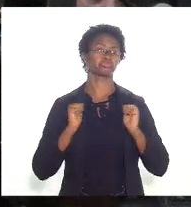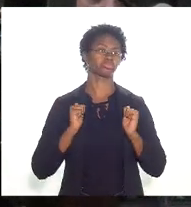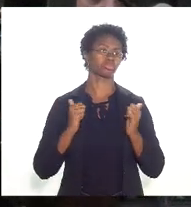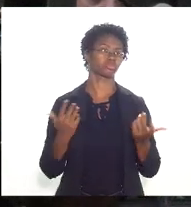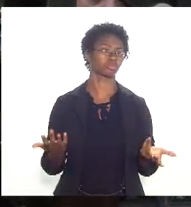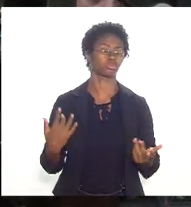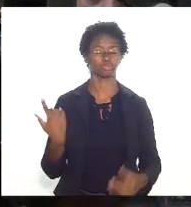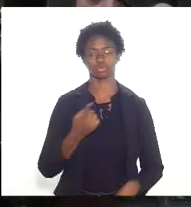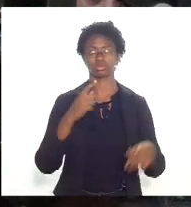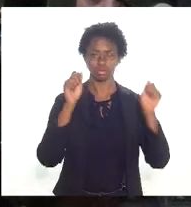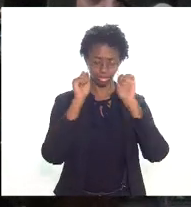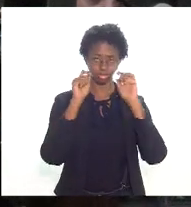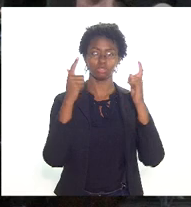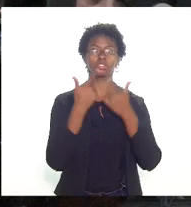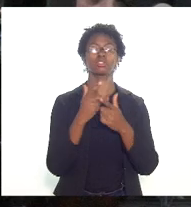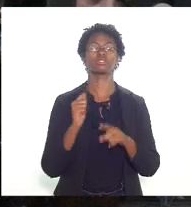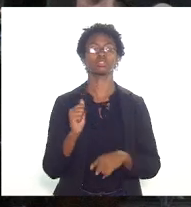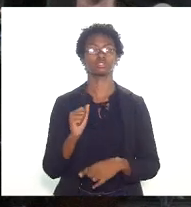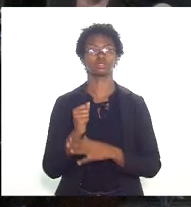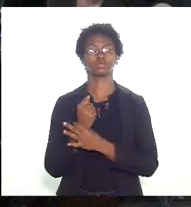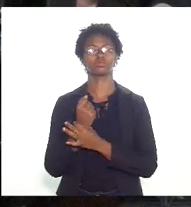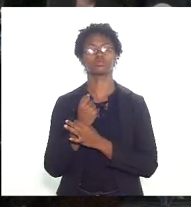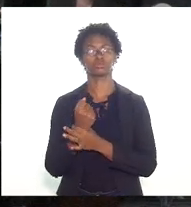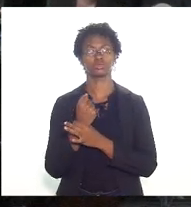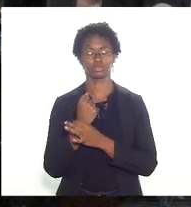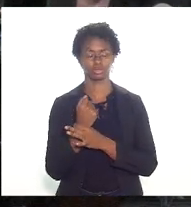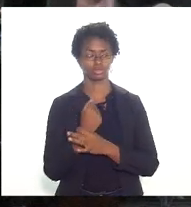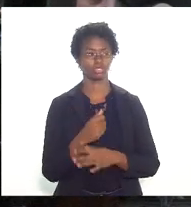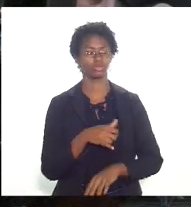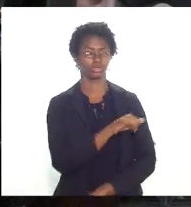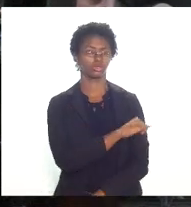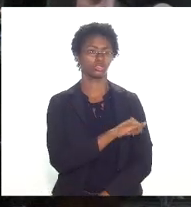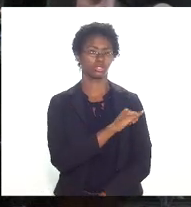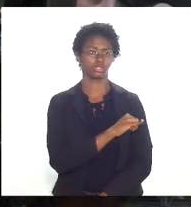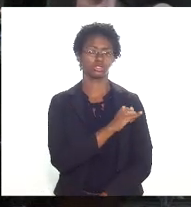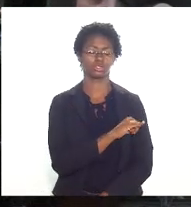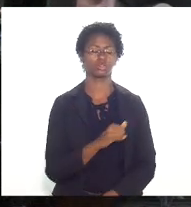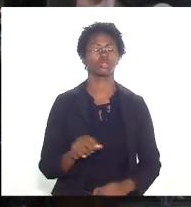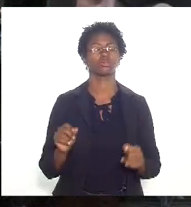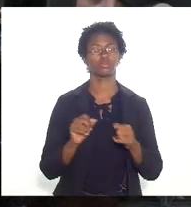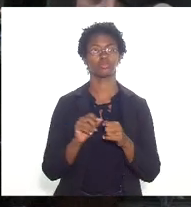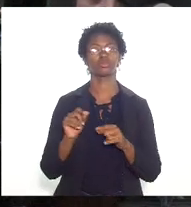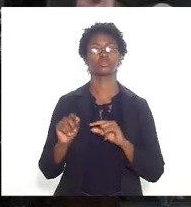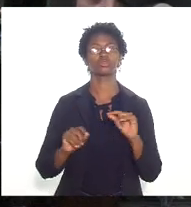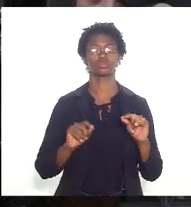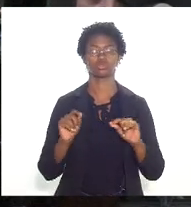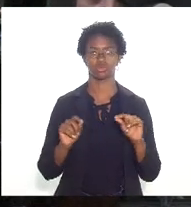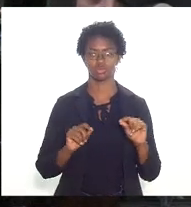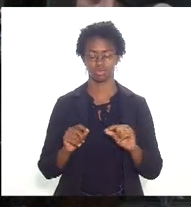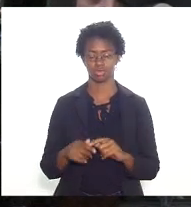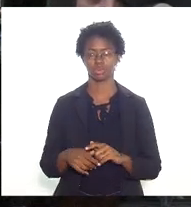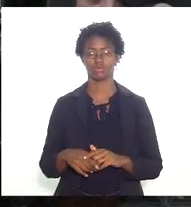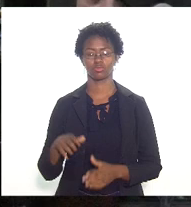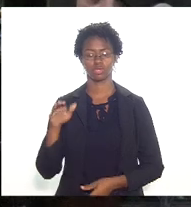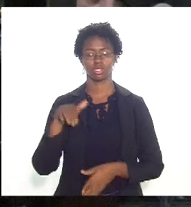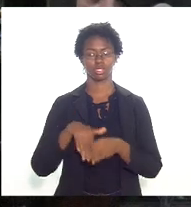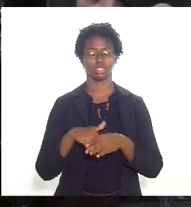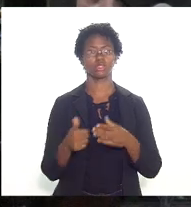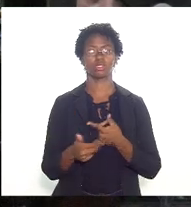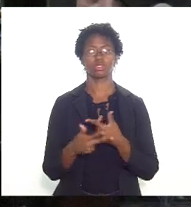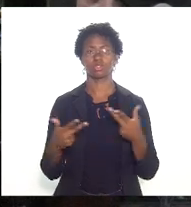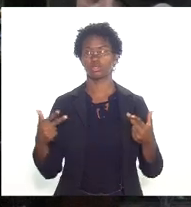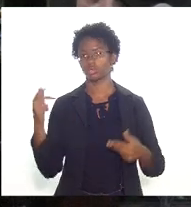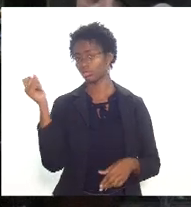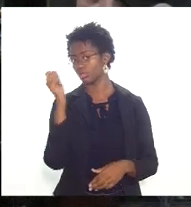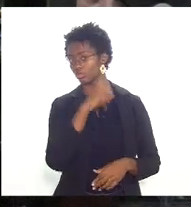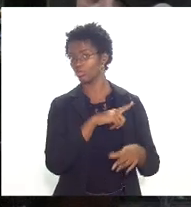Janeiro fez aqui volto a afirmar 1617 voltamos coisas difíceis cercado por